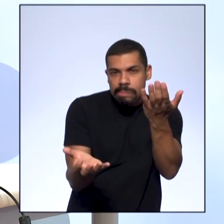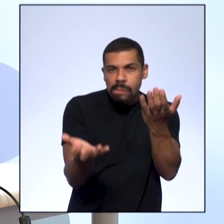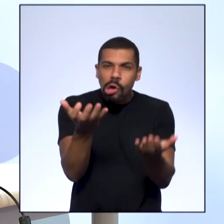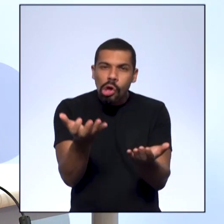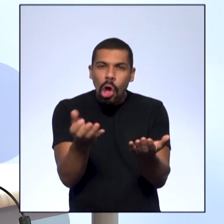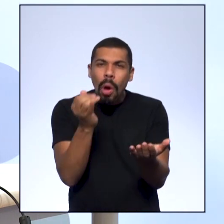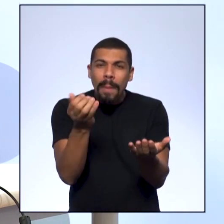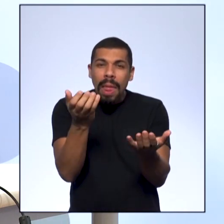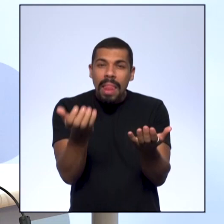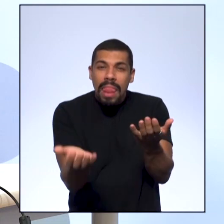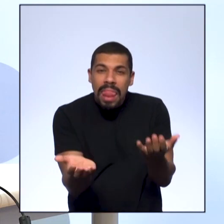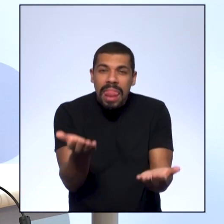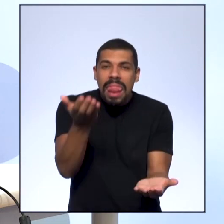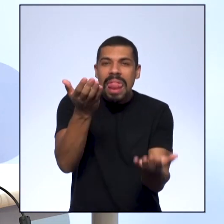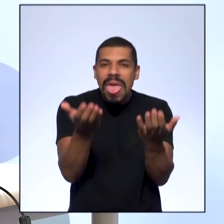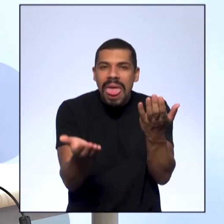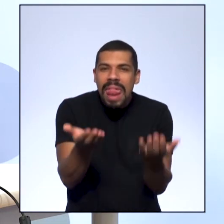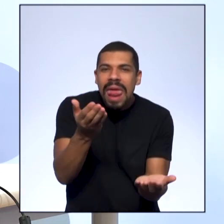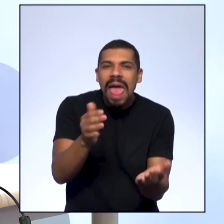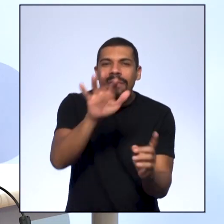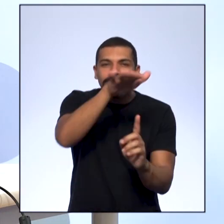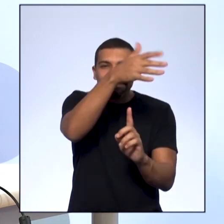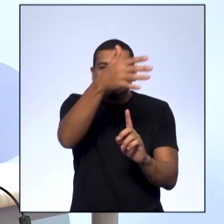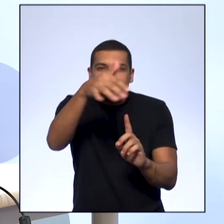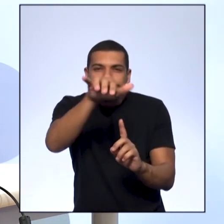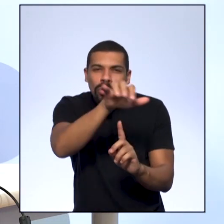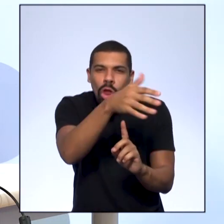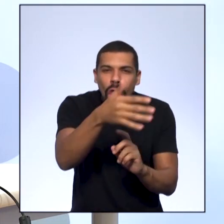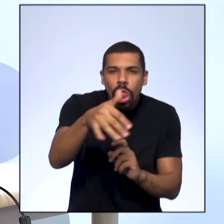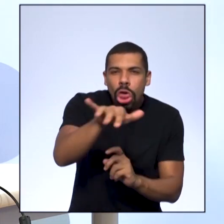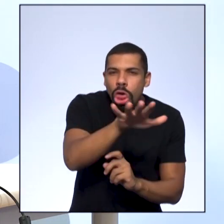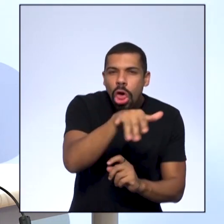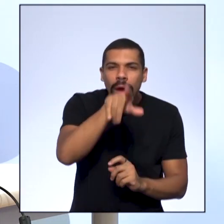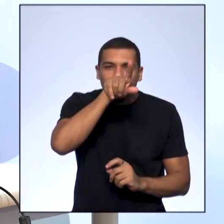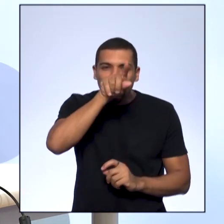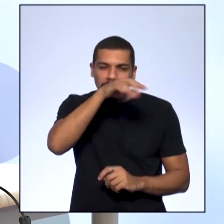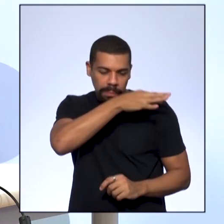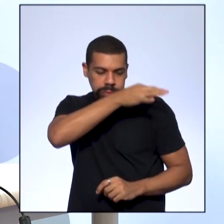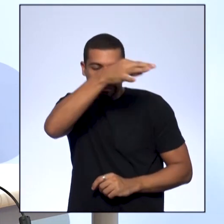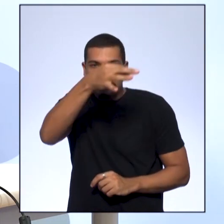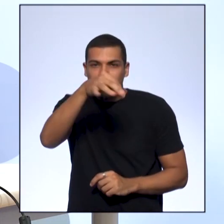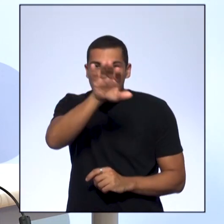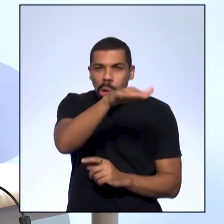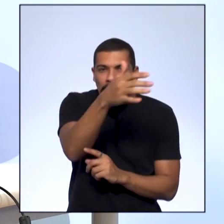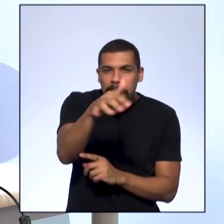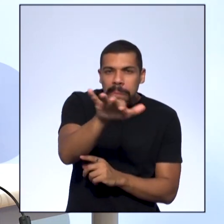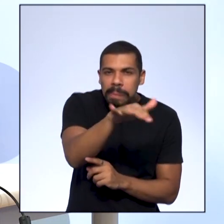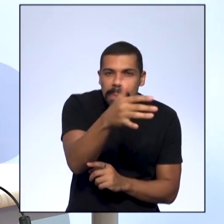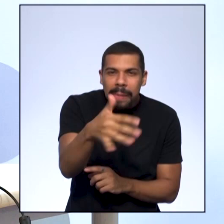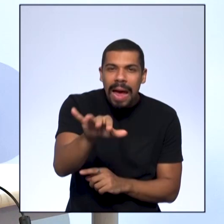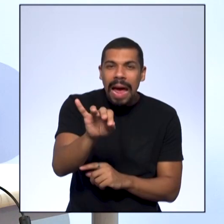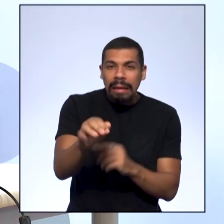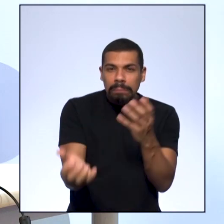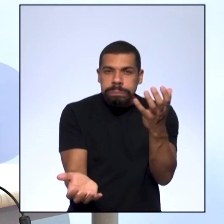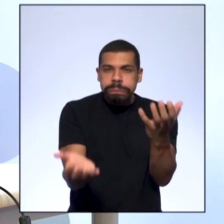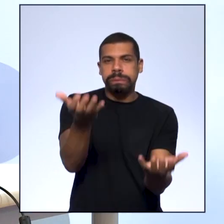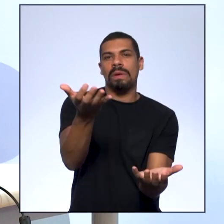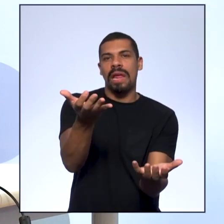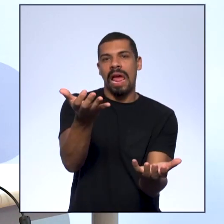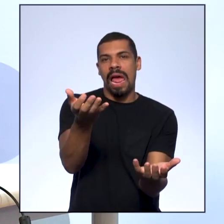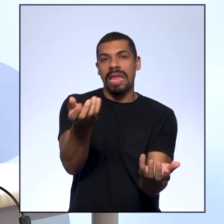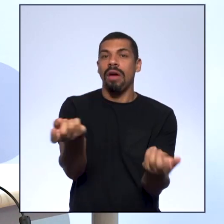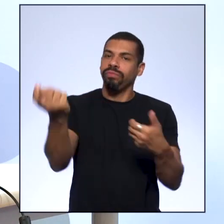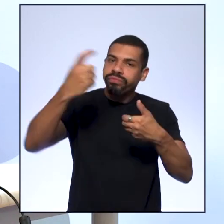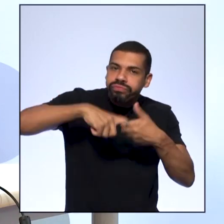com a vida após a morte, e Horus a conduziria para a vida eterna, para a vida, né, a nova vida que ela